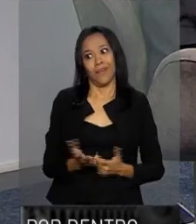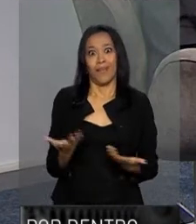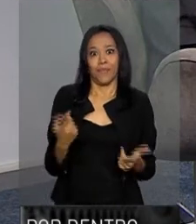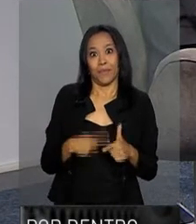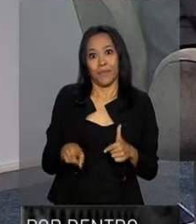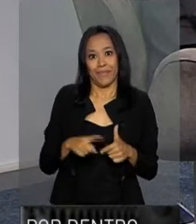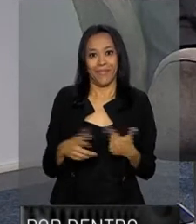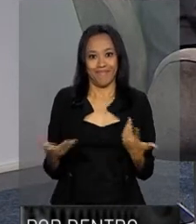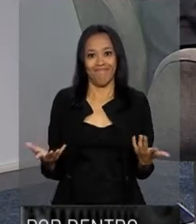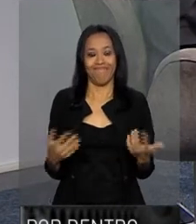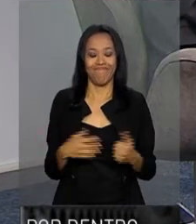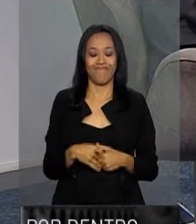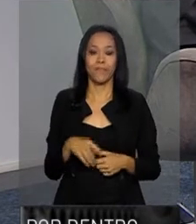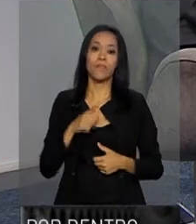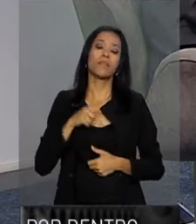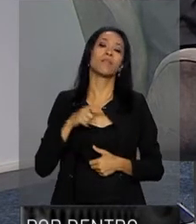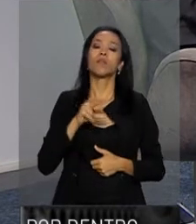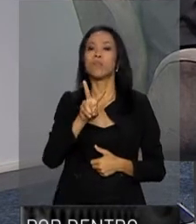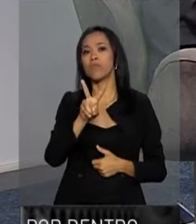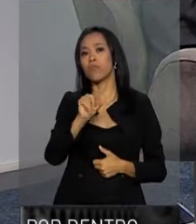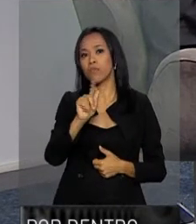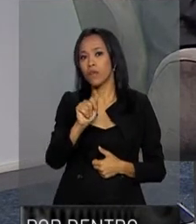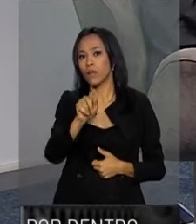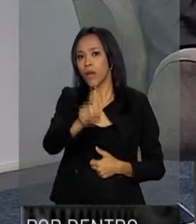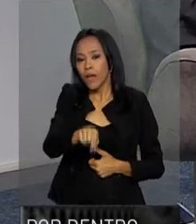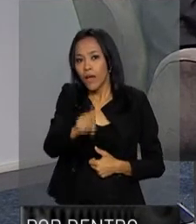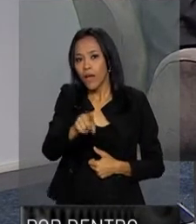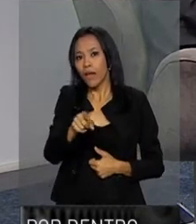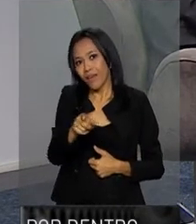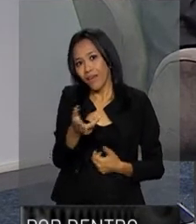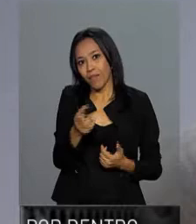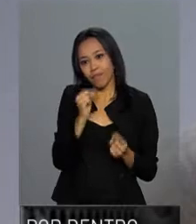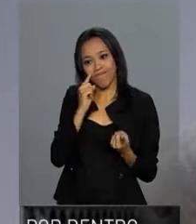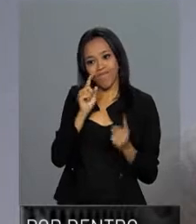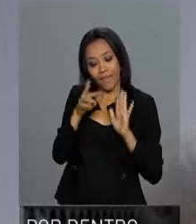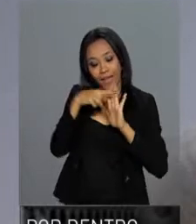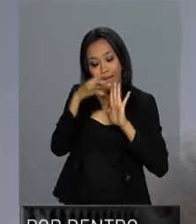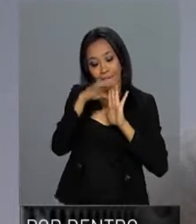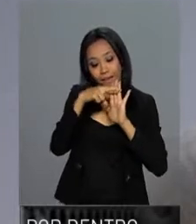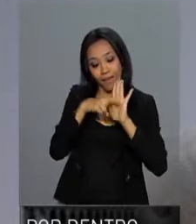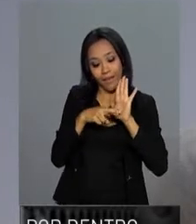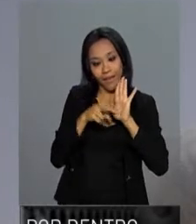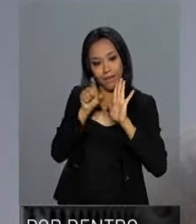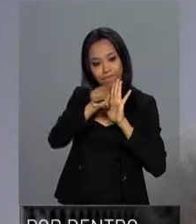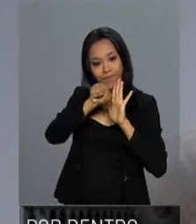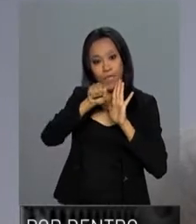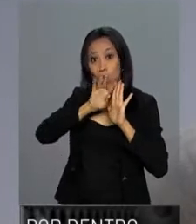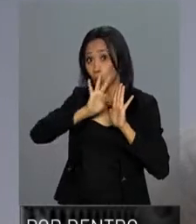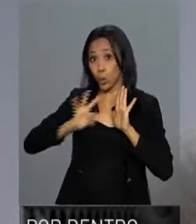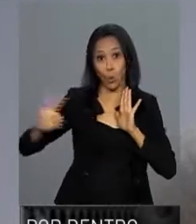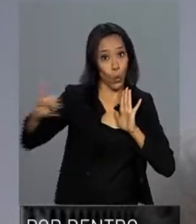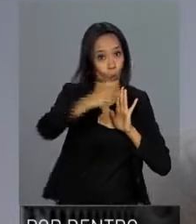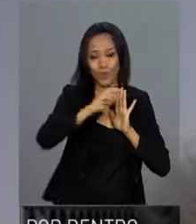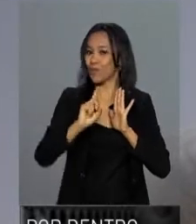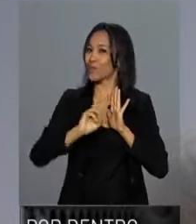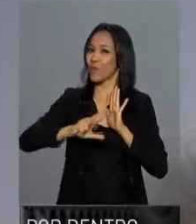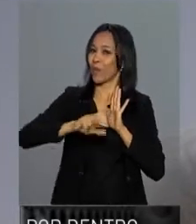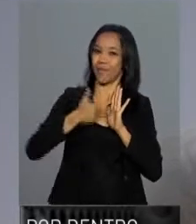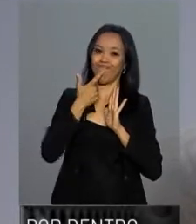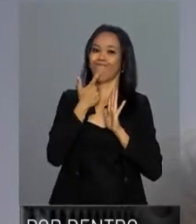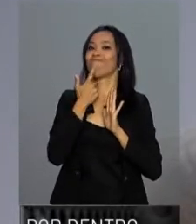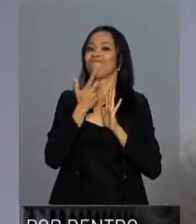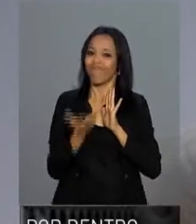nosso temos vaga pra é um programa de meritocracia ele não é um programa para todos os atletas brasileiros serão o